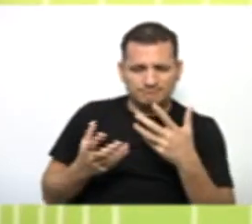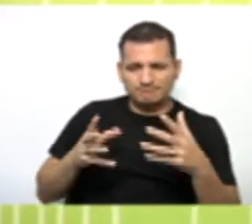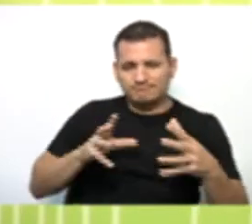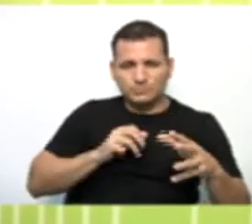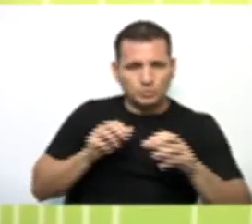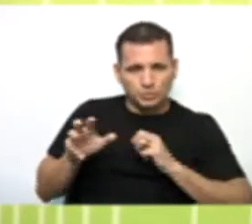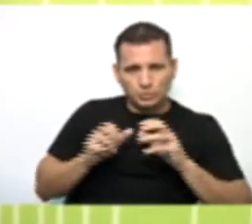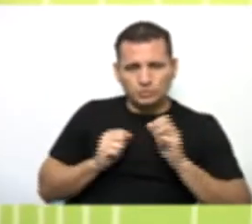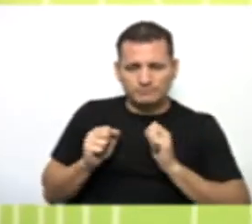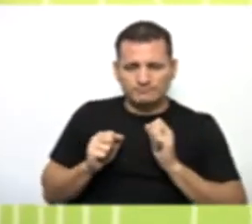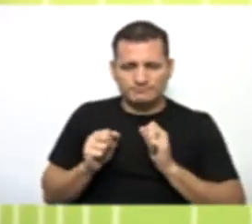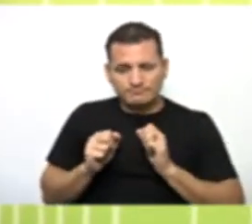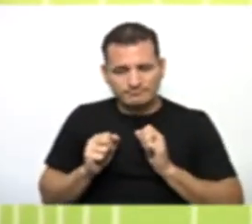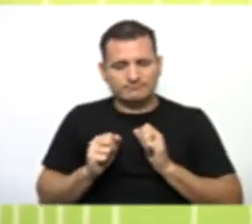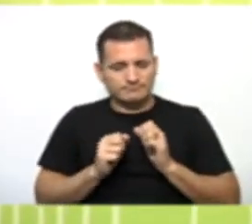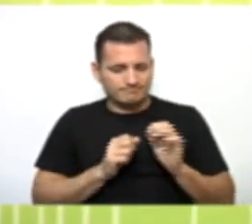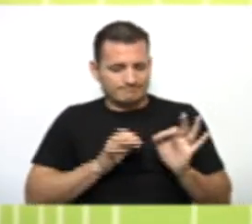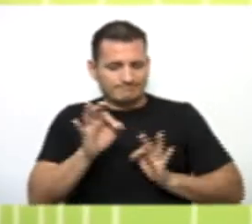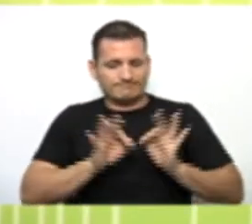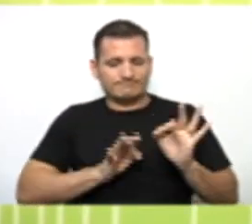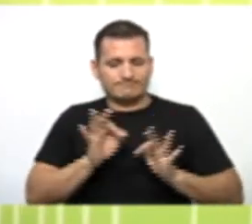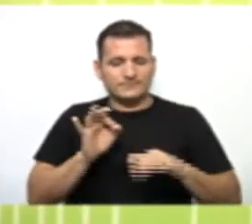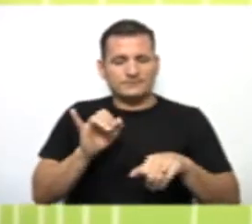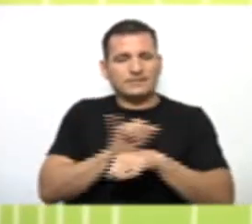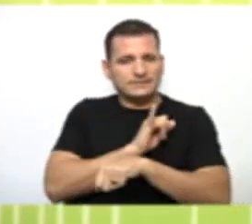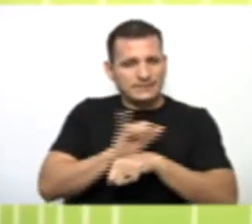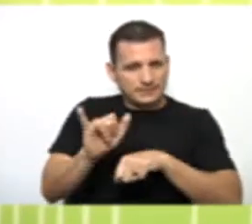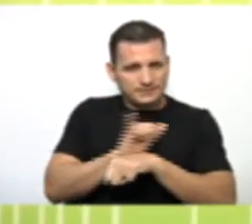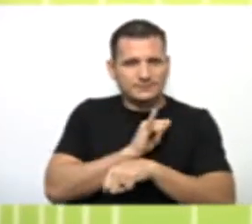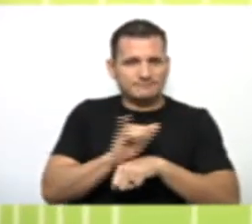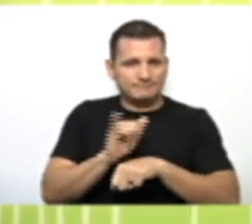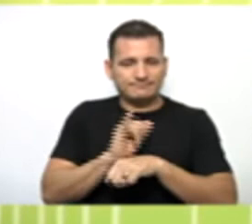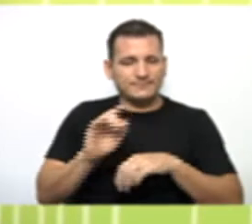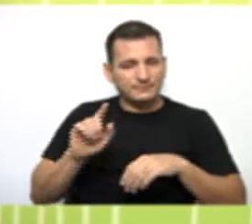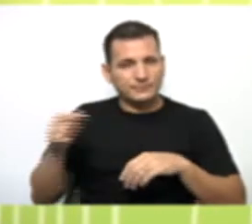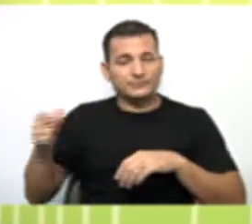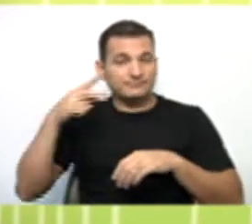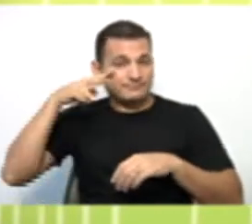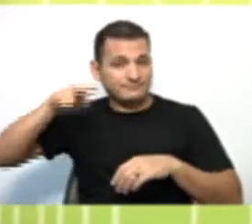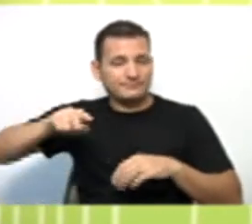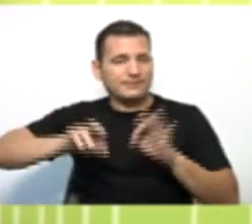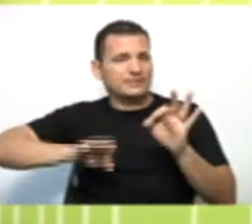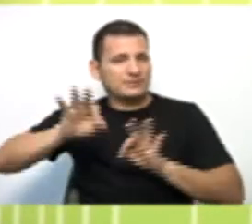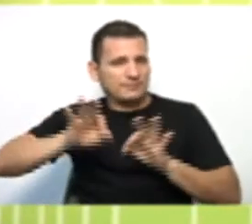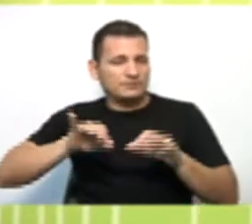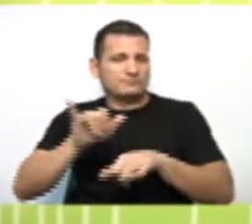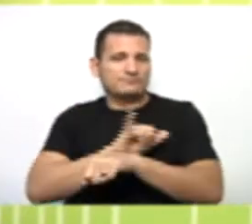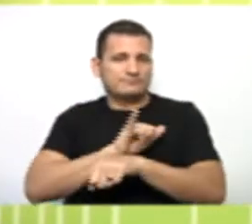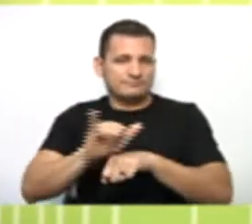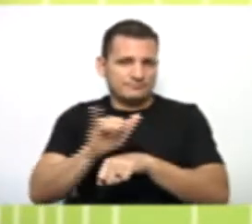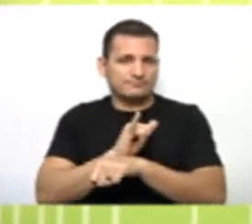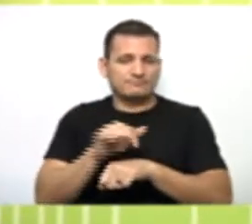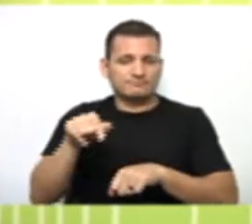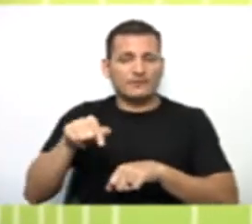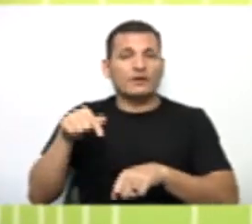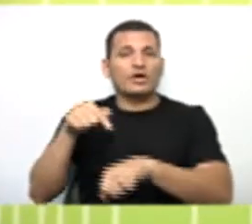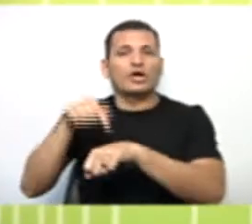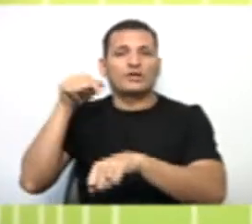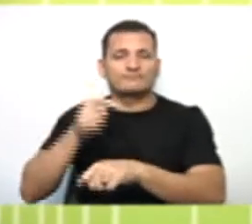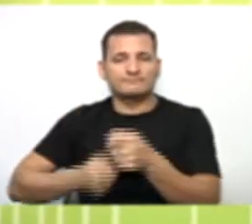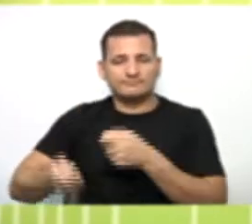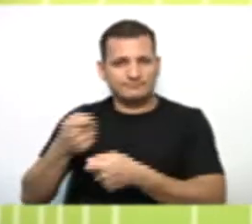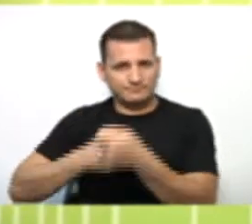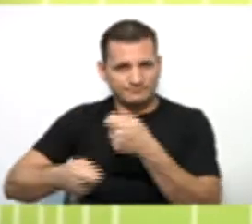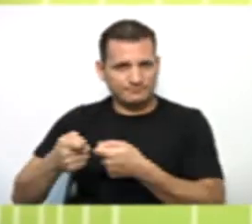começar a montar as suas estratégias, como nós vamos ver lá na frente, planejamento estratégico para a hora da